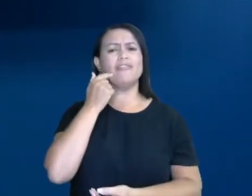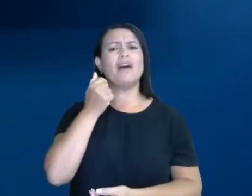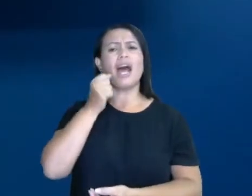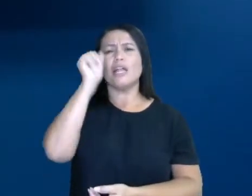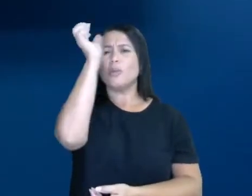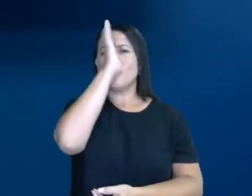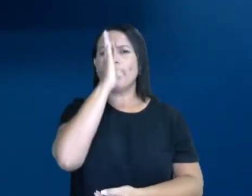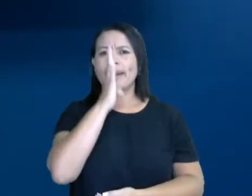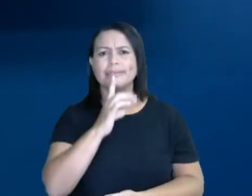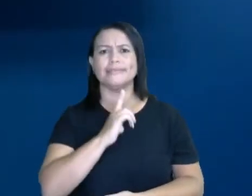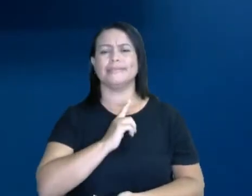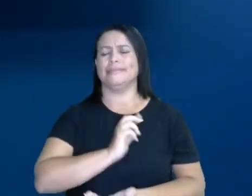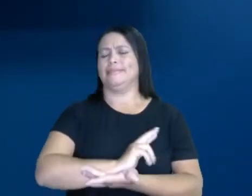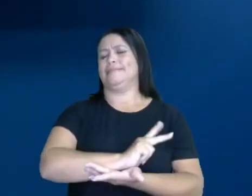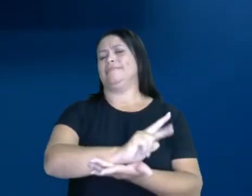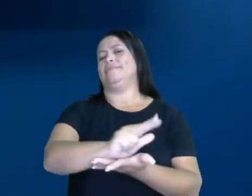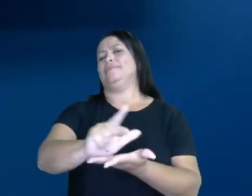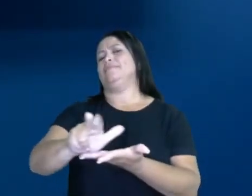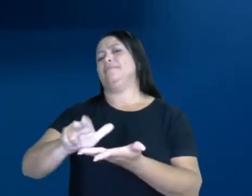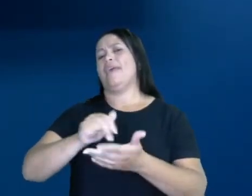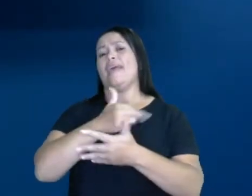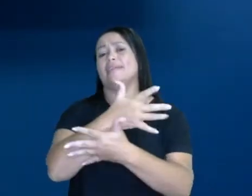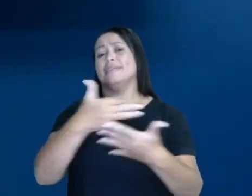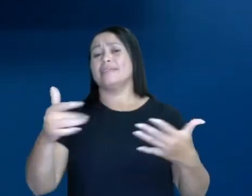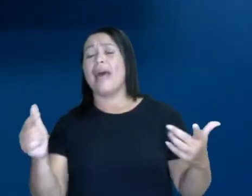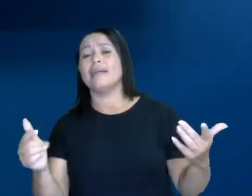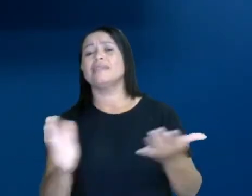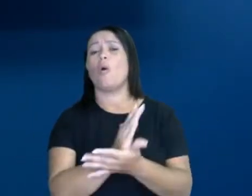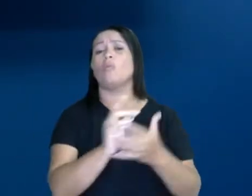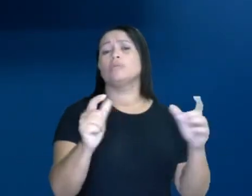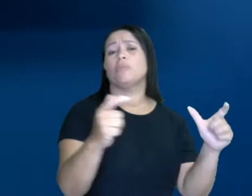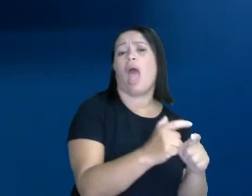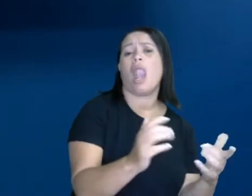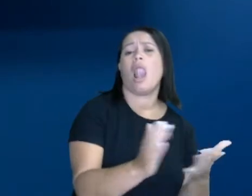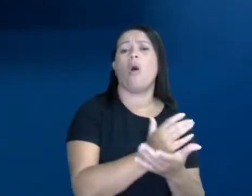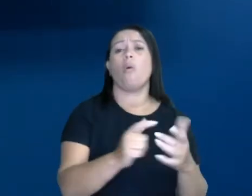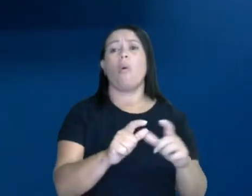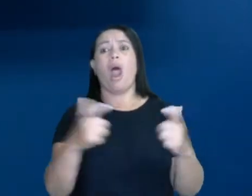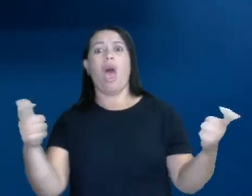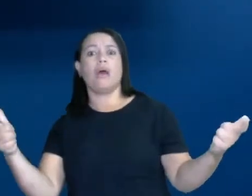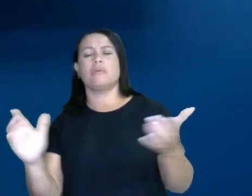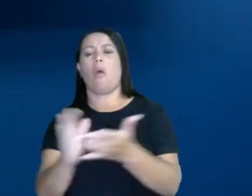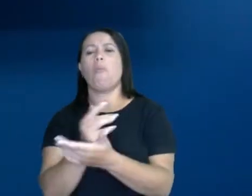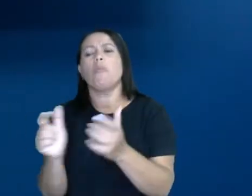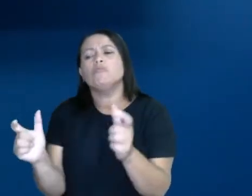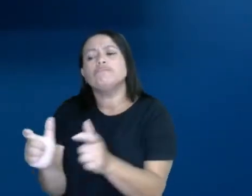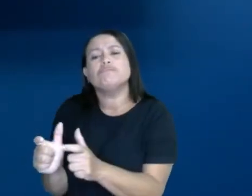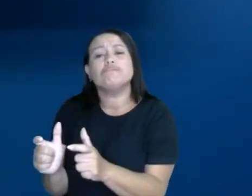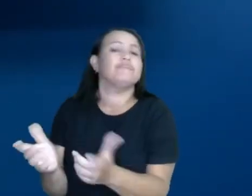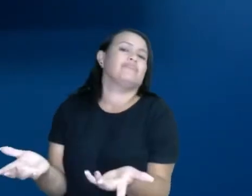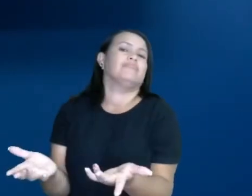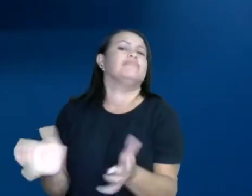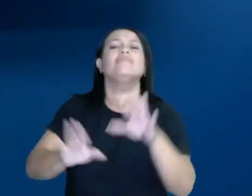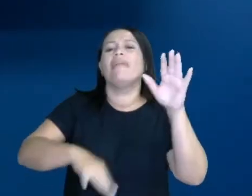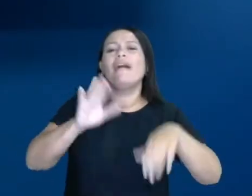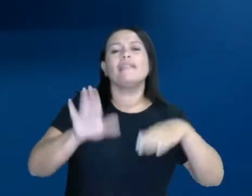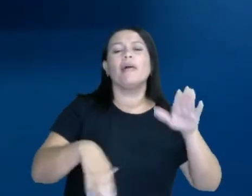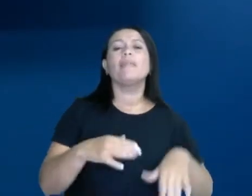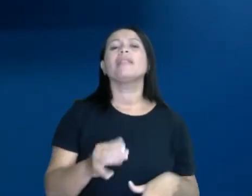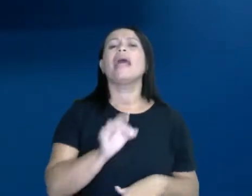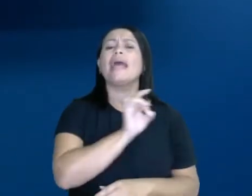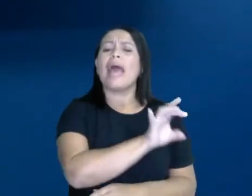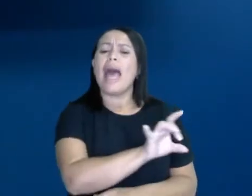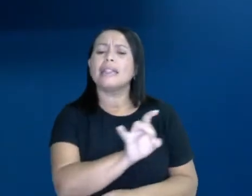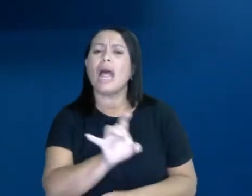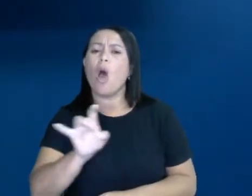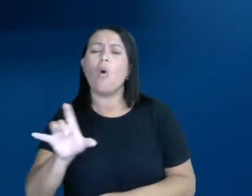tem muitas cidades. Cidades pequenas, cidades médias, cidades grandes, né? E cada